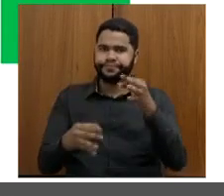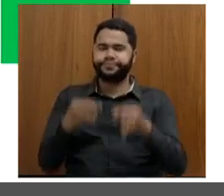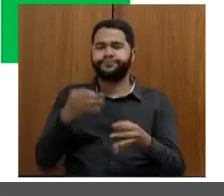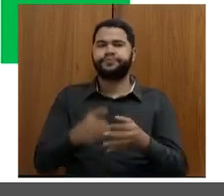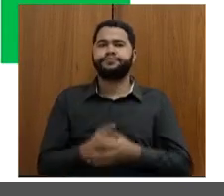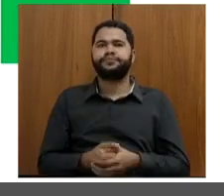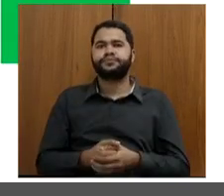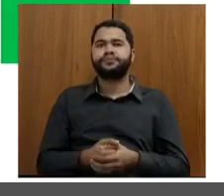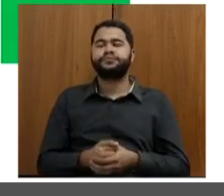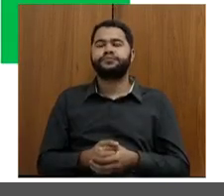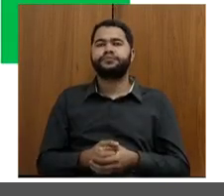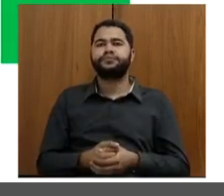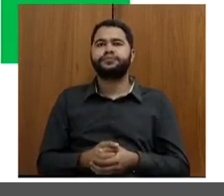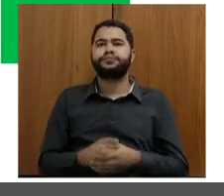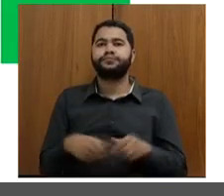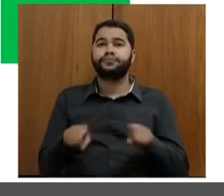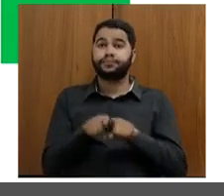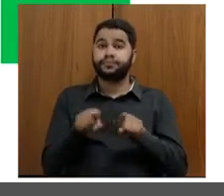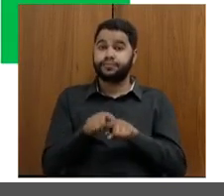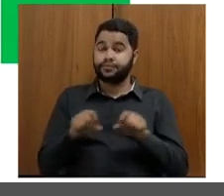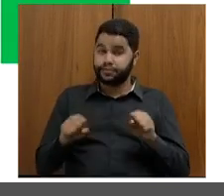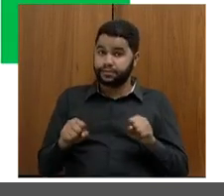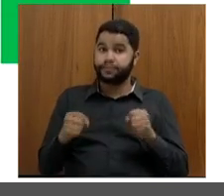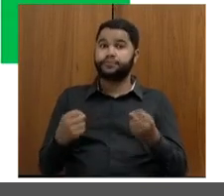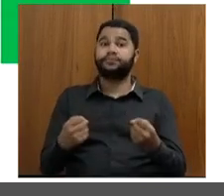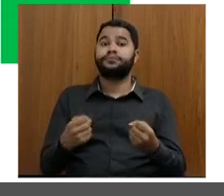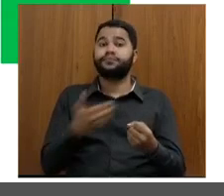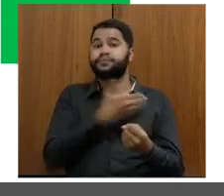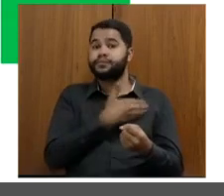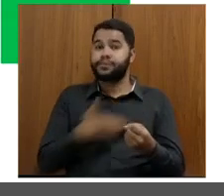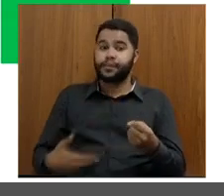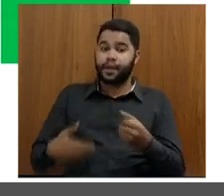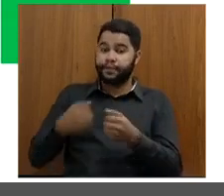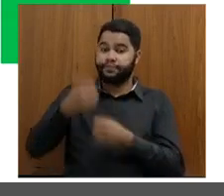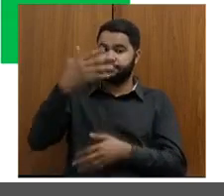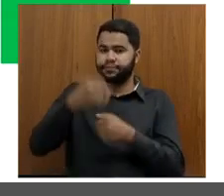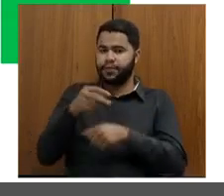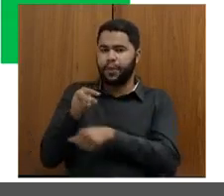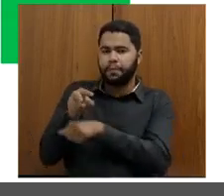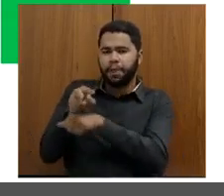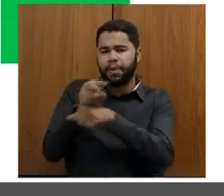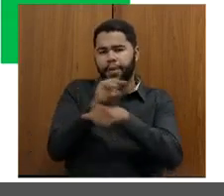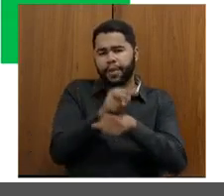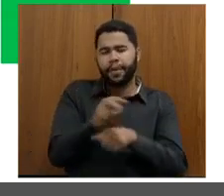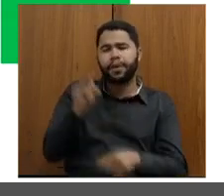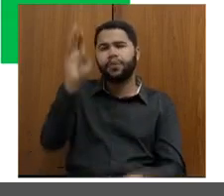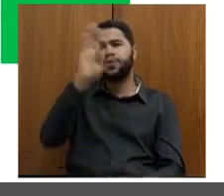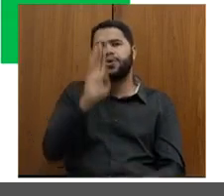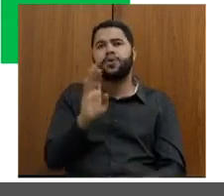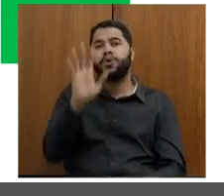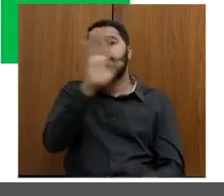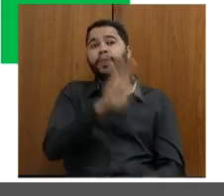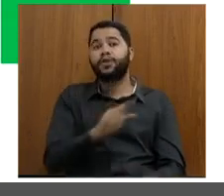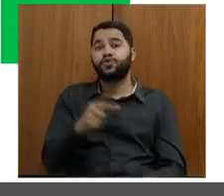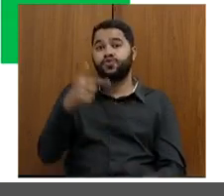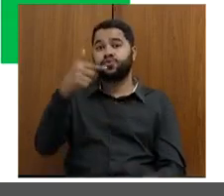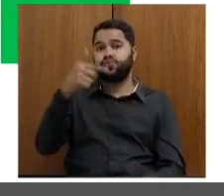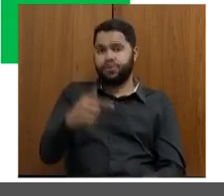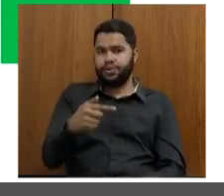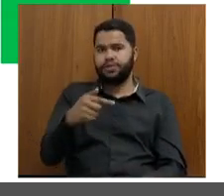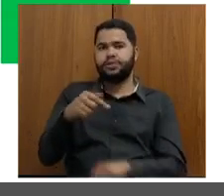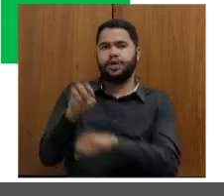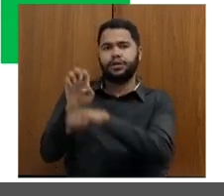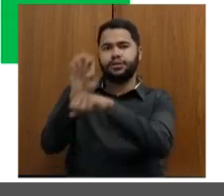Ministério da Justiça e Segurança Pública São dados que eles eles monitoram do Brasil inteiro né o dos 27 estados